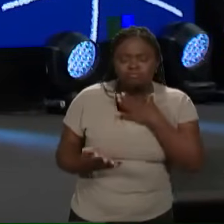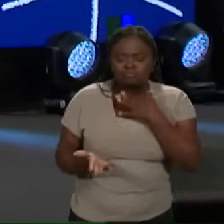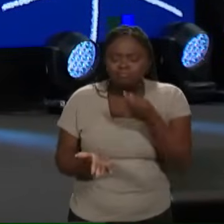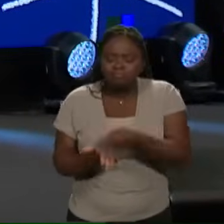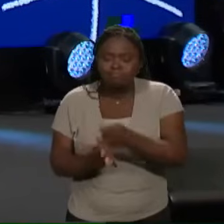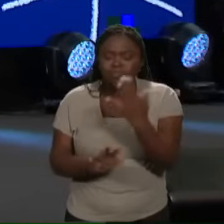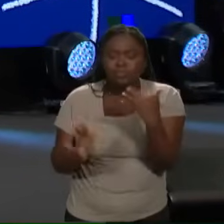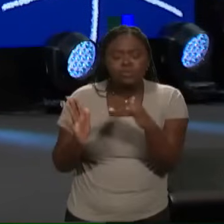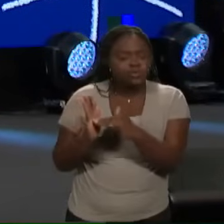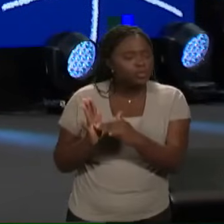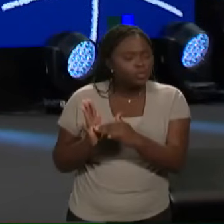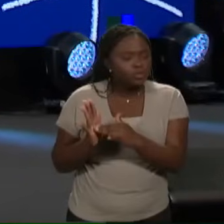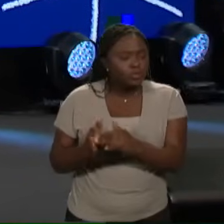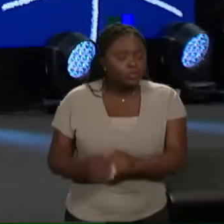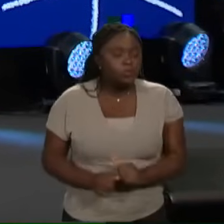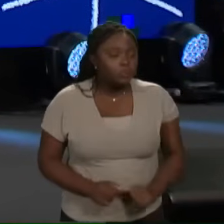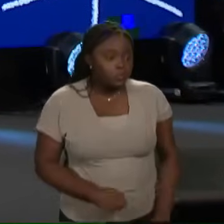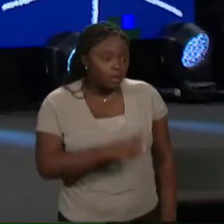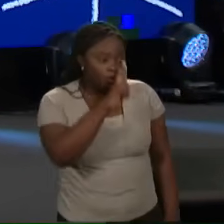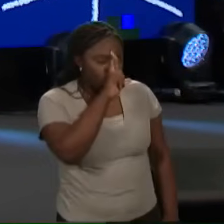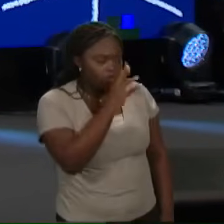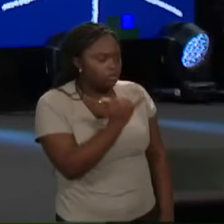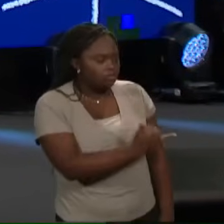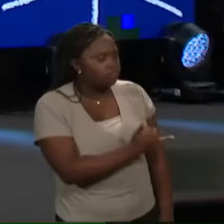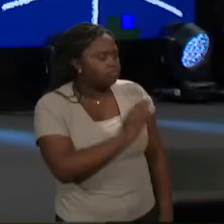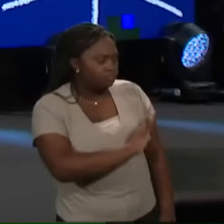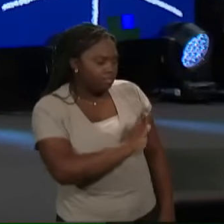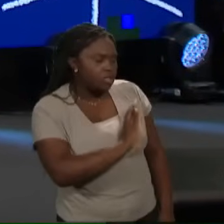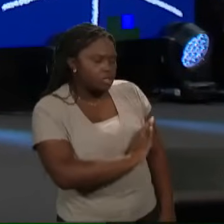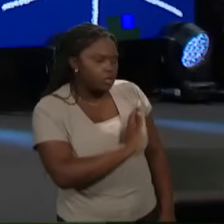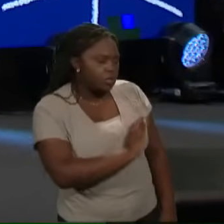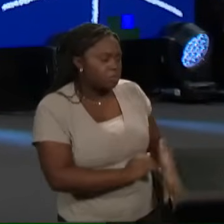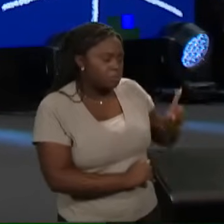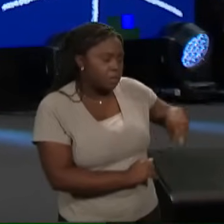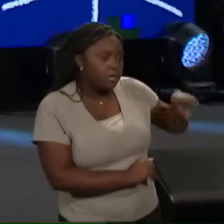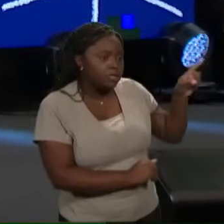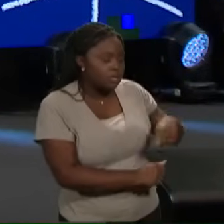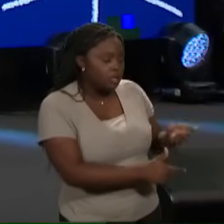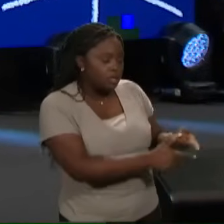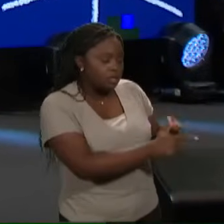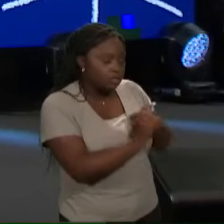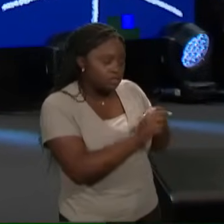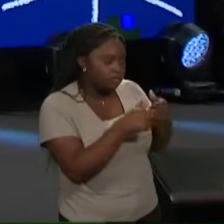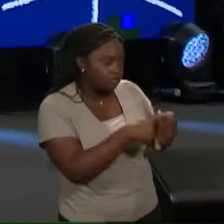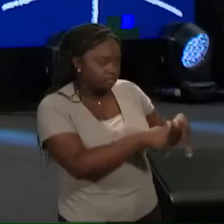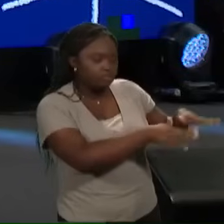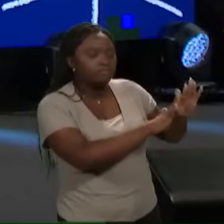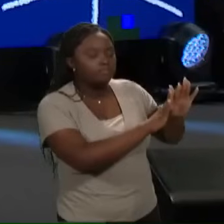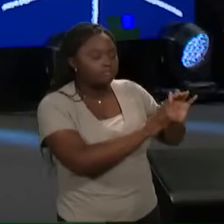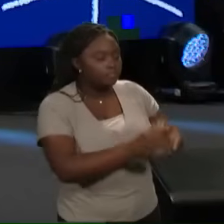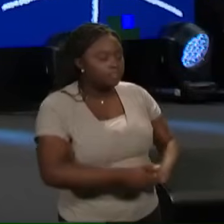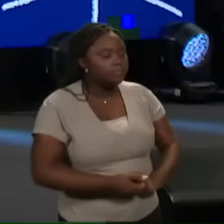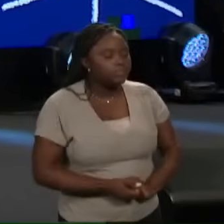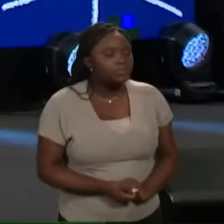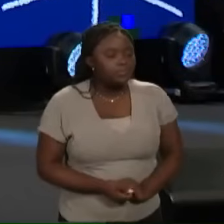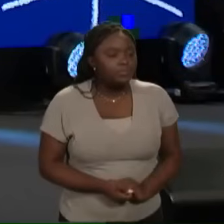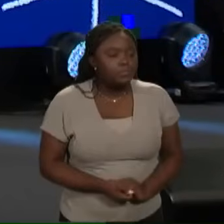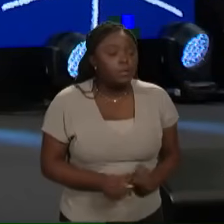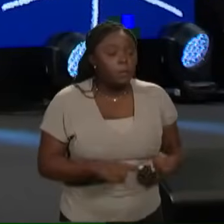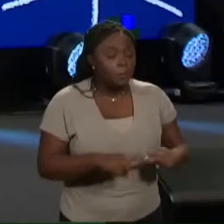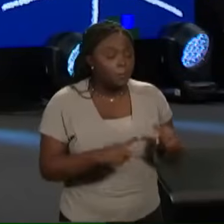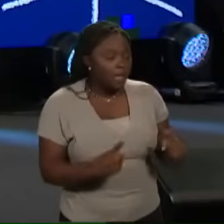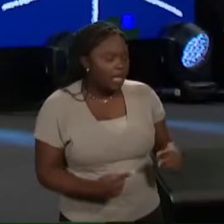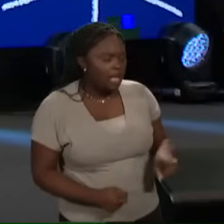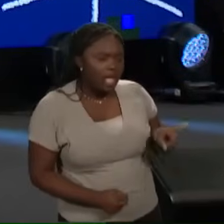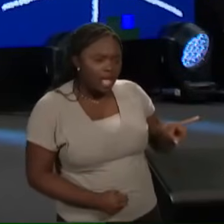tudo. O Senhor daquele servo teve compaixão dele, cancelou a dívida e o deixou ir. Verso 28: Mas